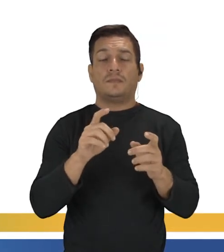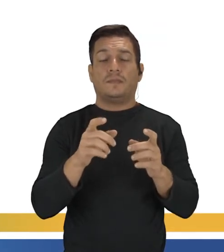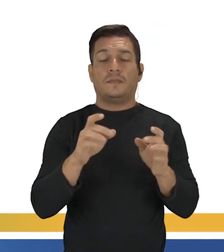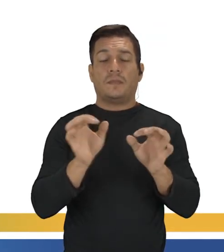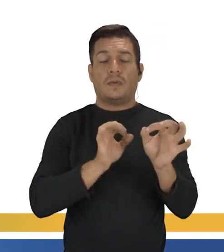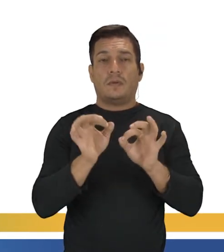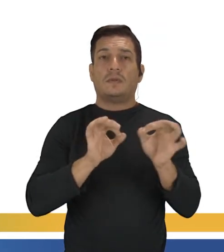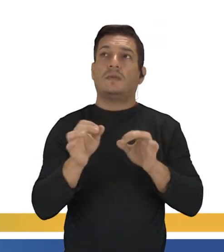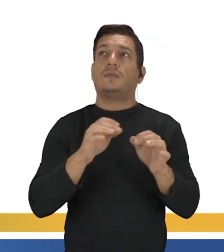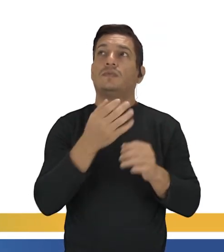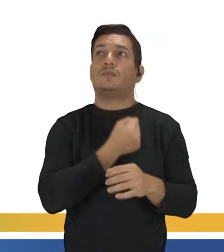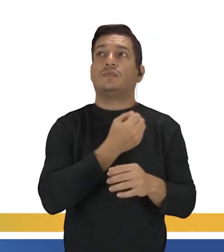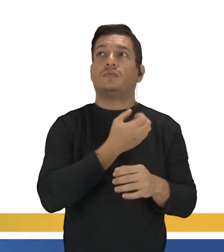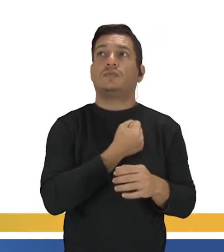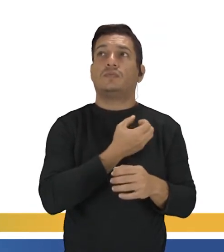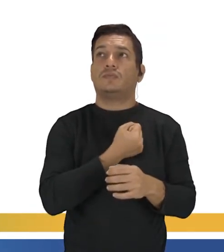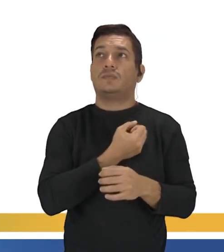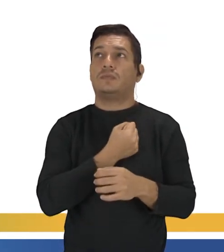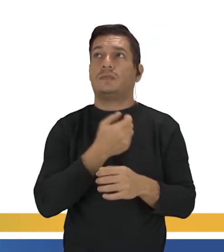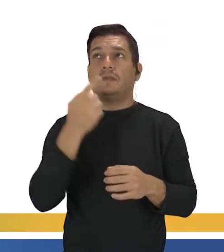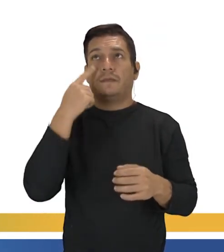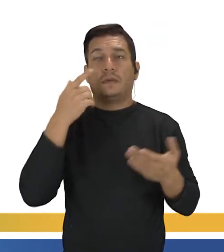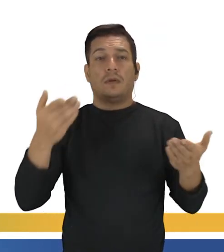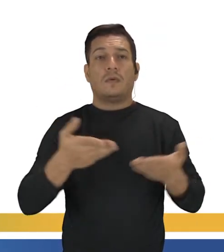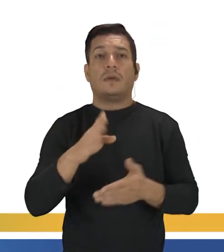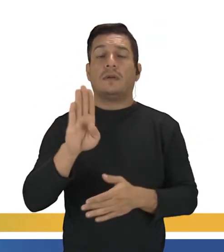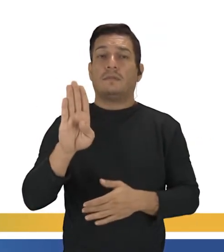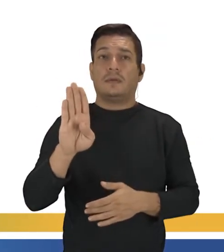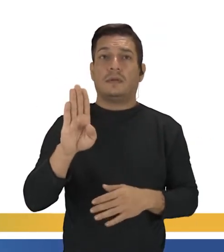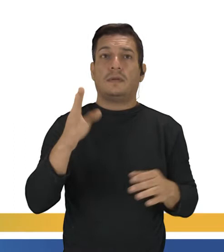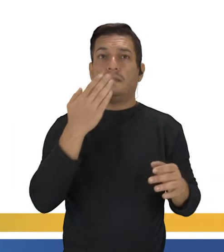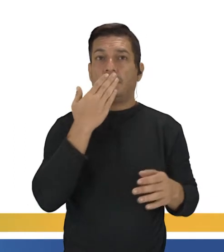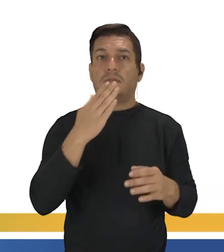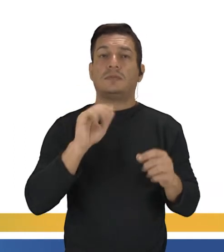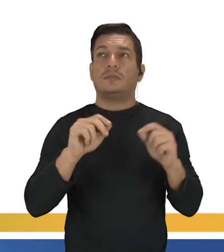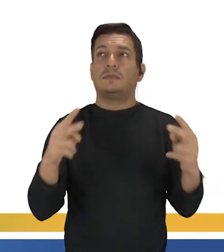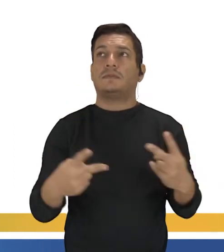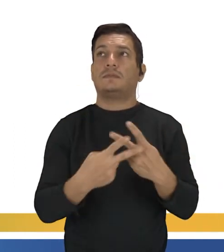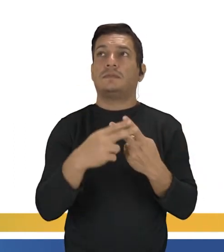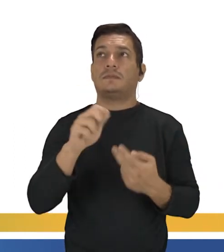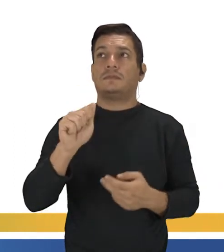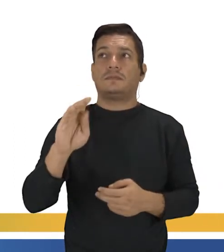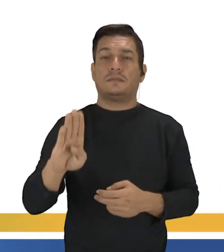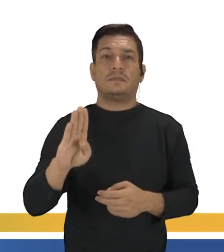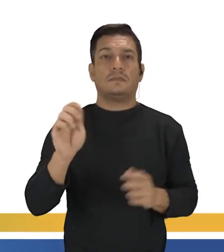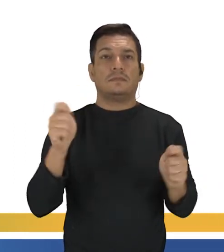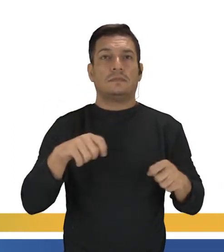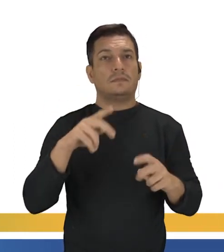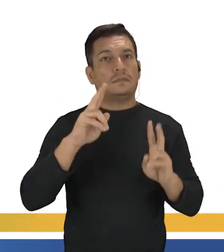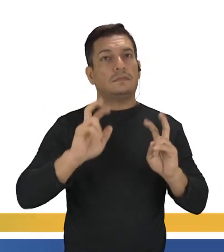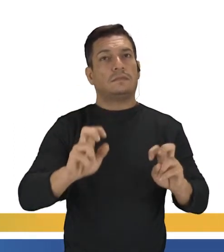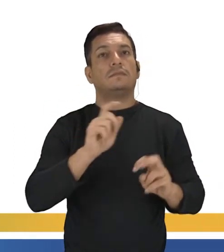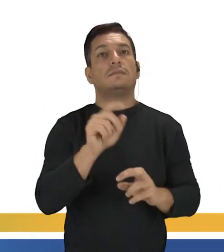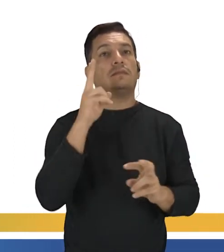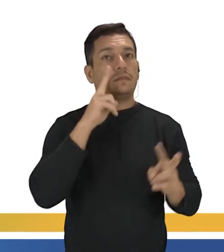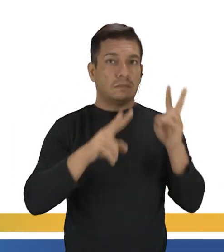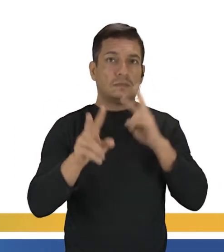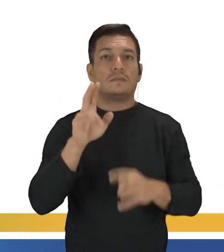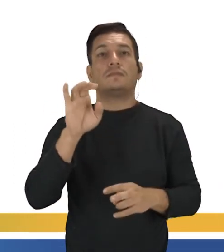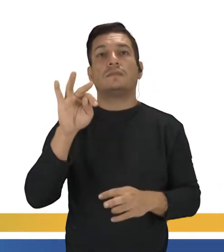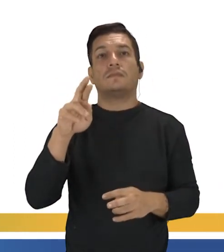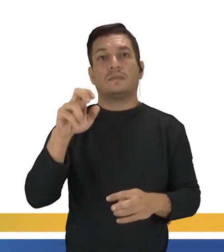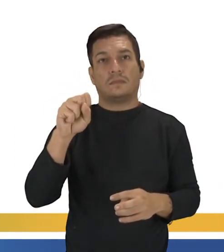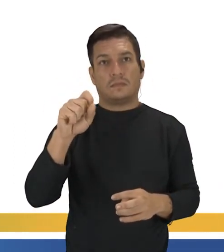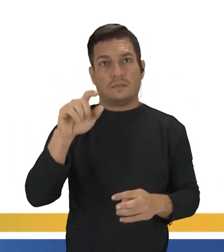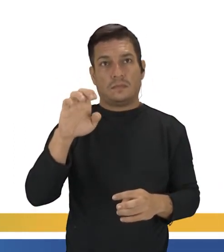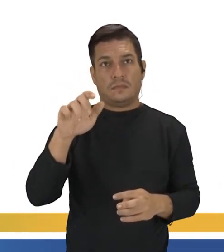Em um só conjunto, tá? Vamos ver agora B. B está pedindo a interseção de A e B. Dá para perceber visualmente o que é interseção. É